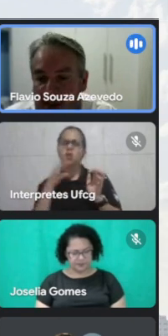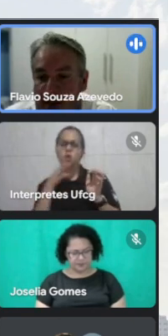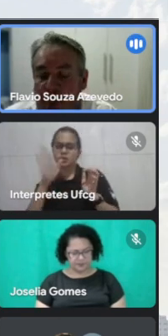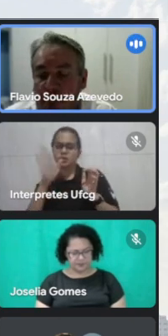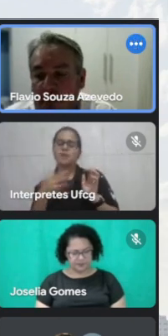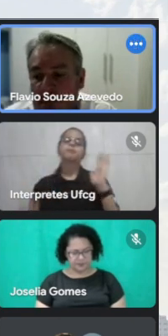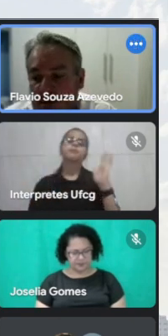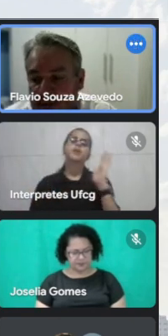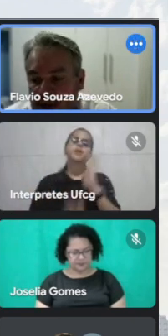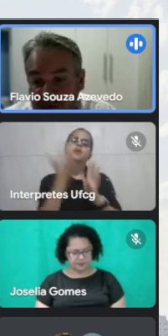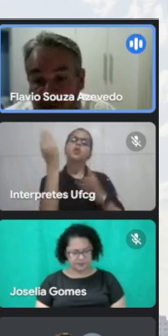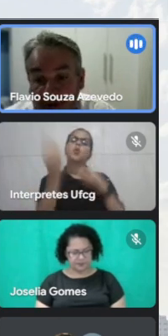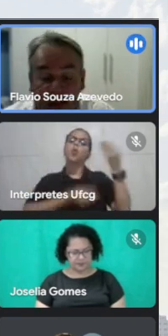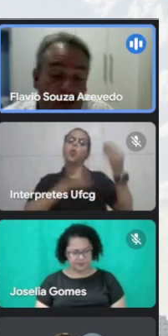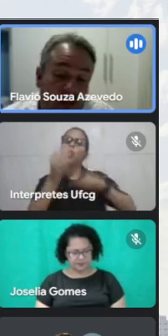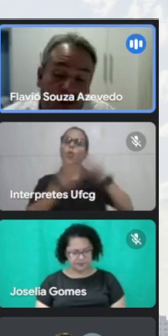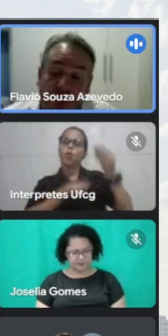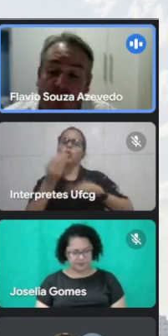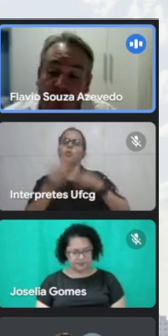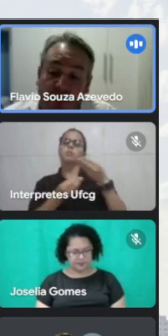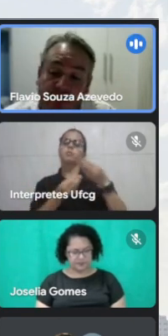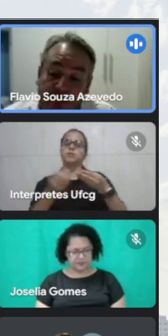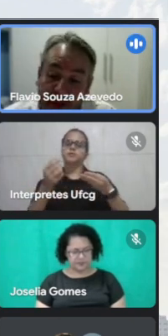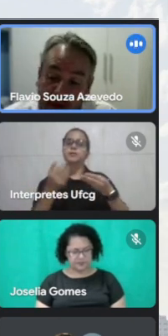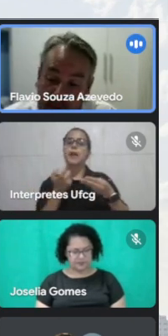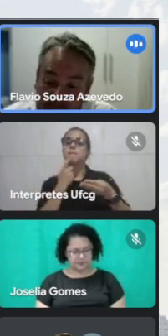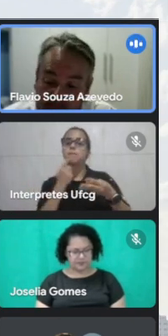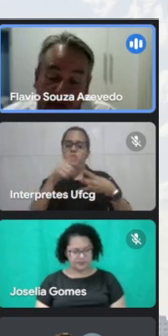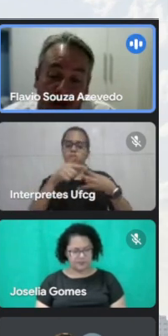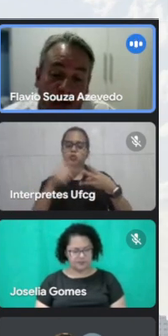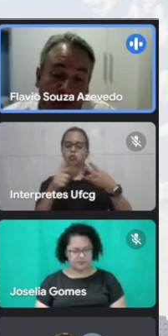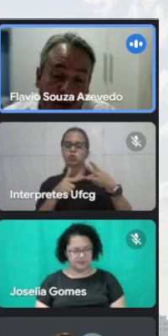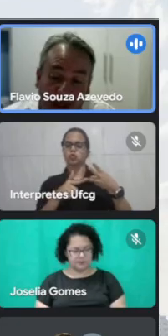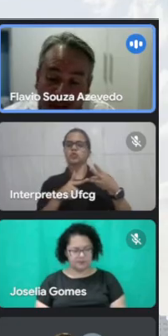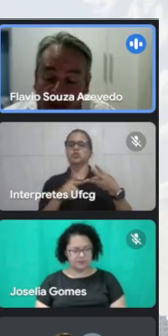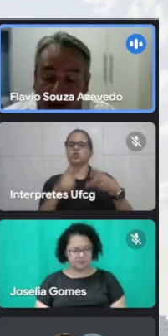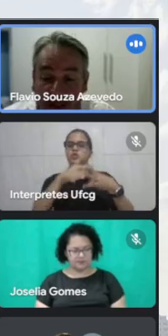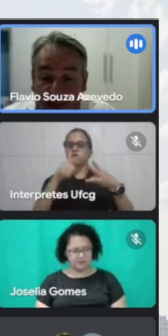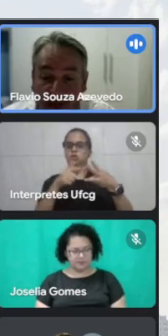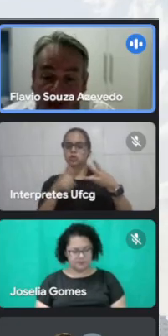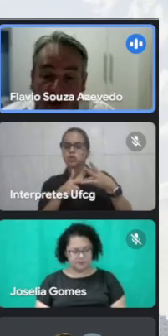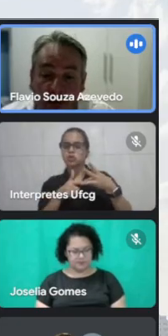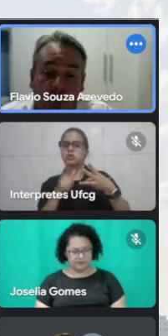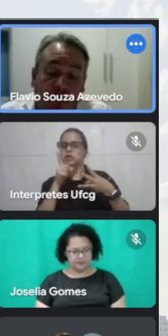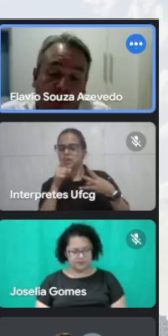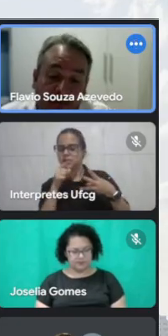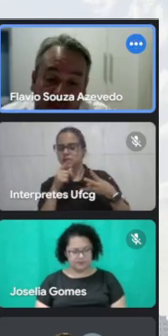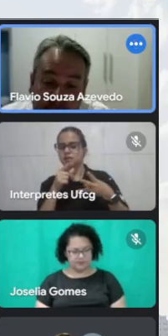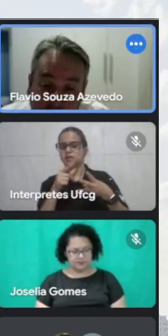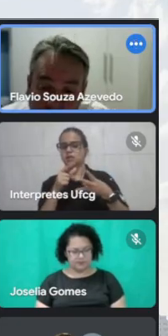nasceu ali na foz de 3 rios, né, que é o rio Beberibe, Capibaribe e